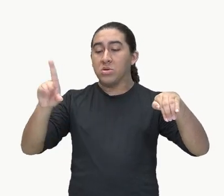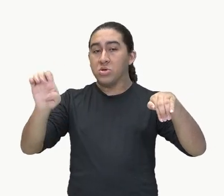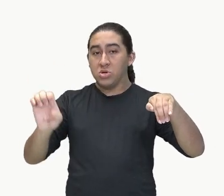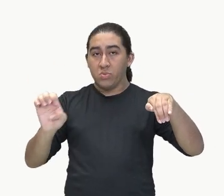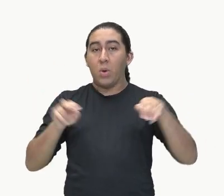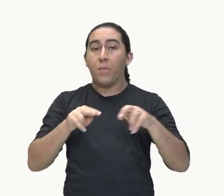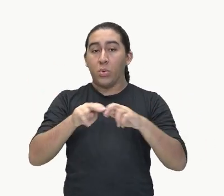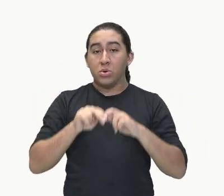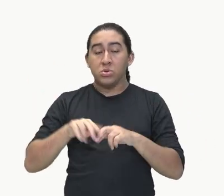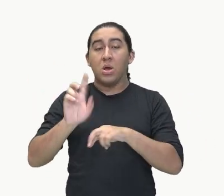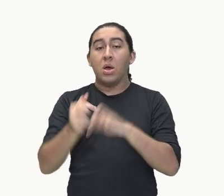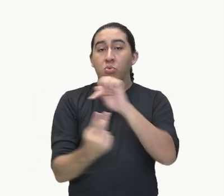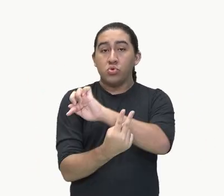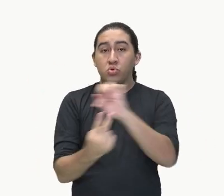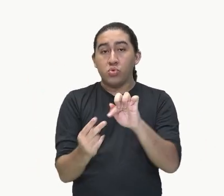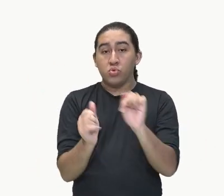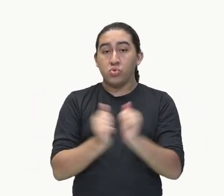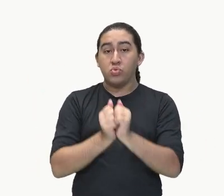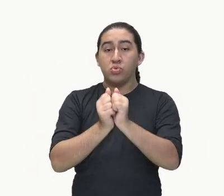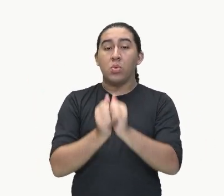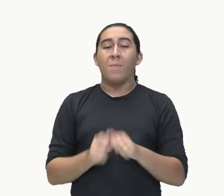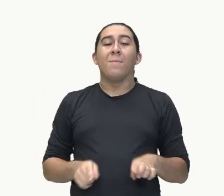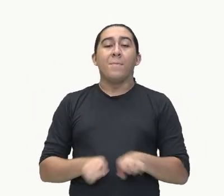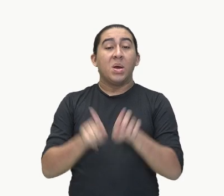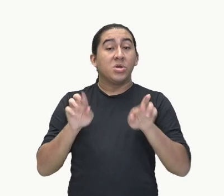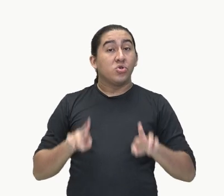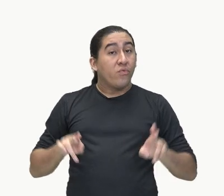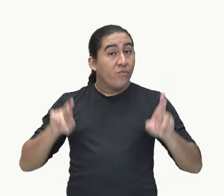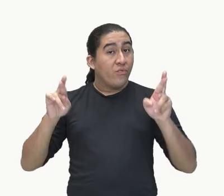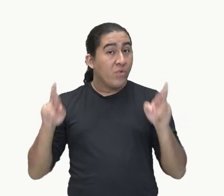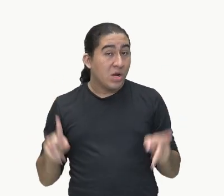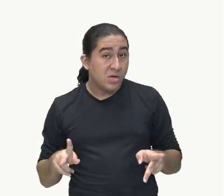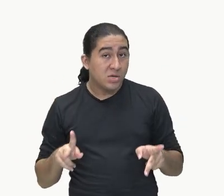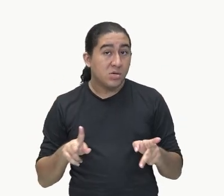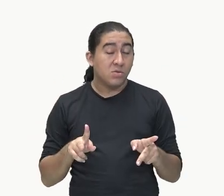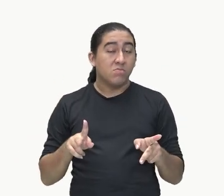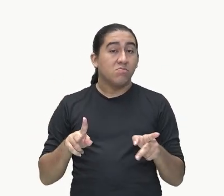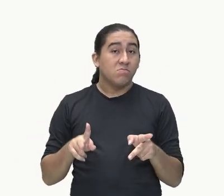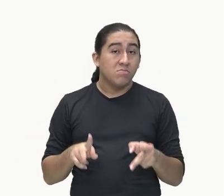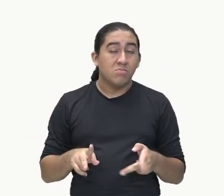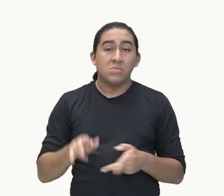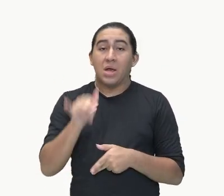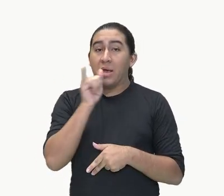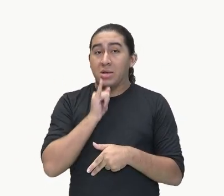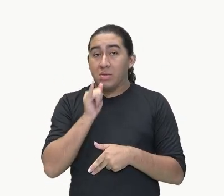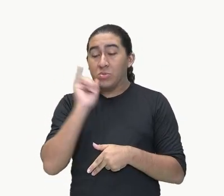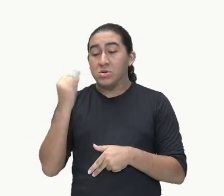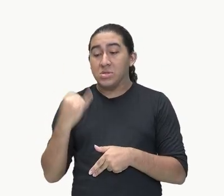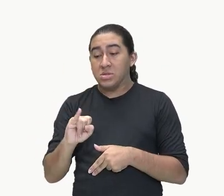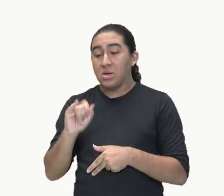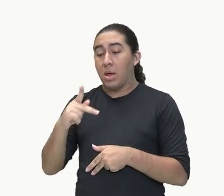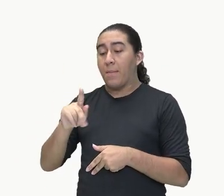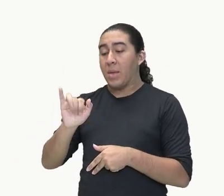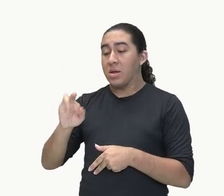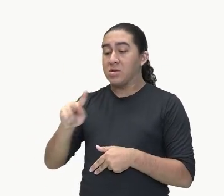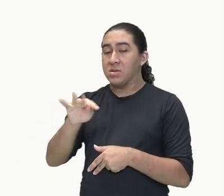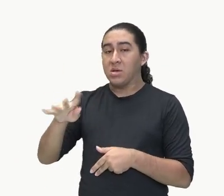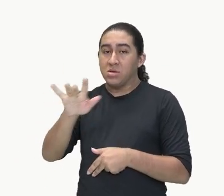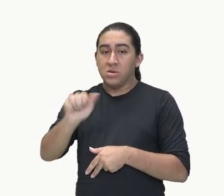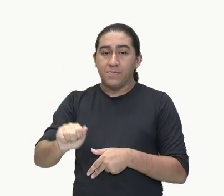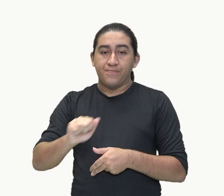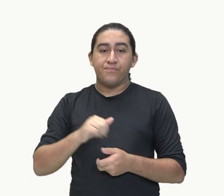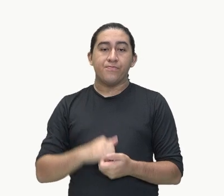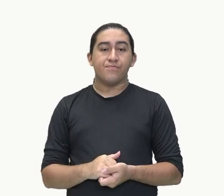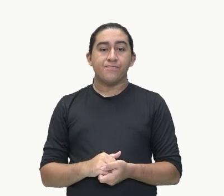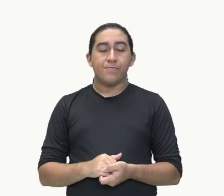sufixal. É diferente, preste bastante atenção à diferença quando é parassintética. Tem também um